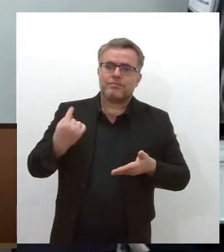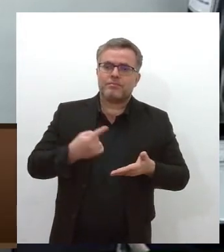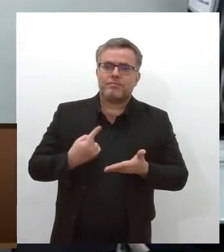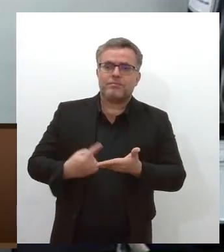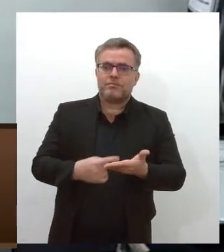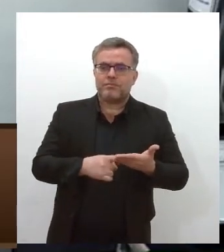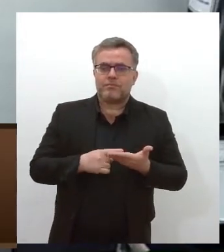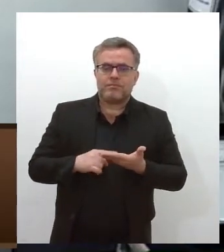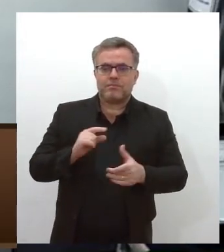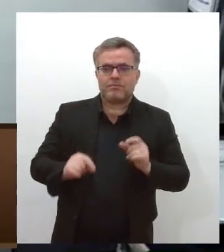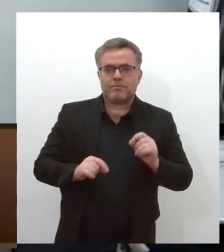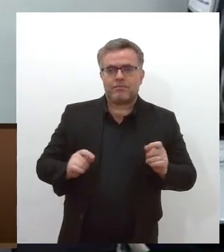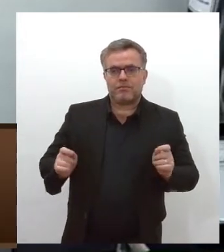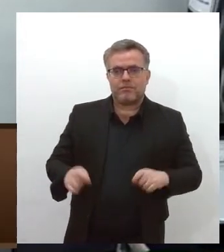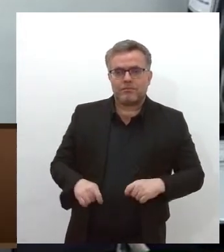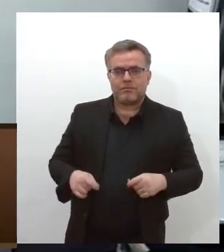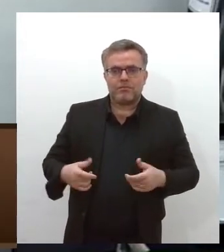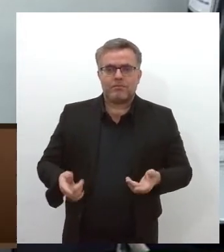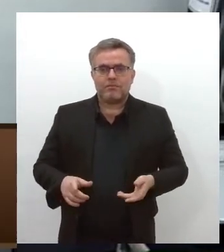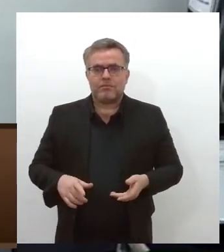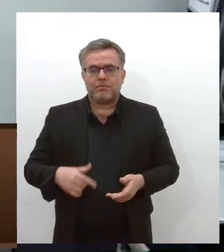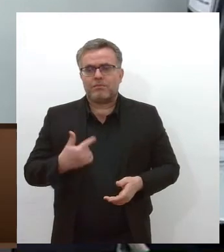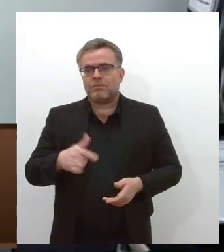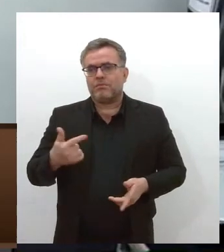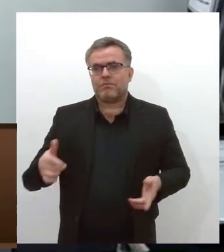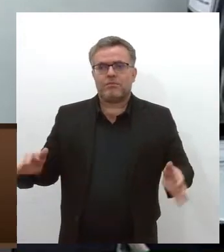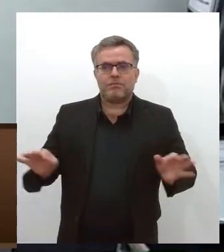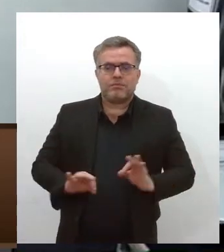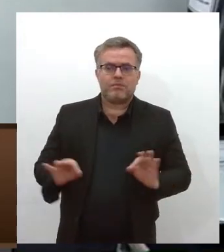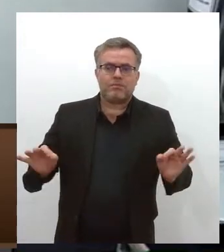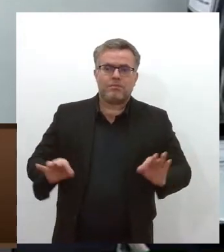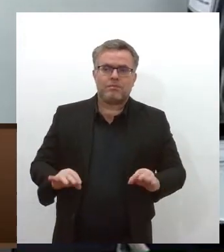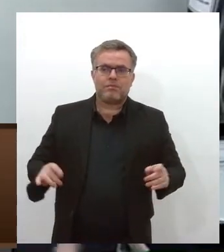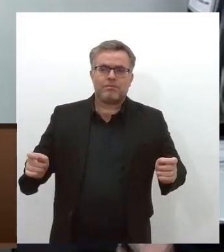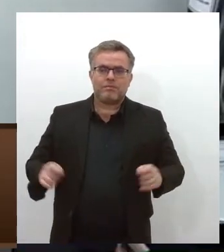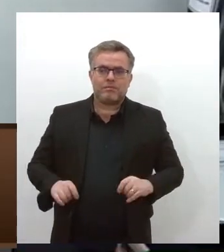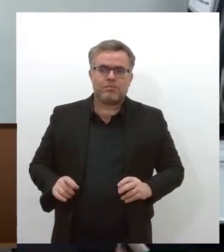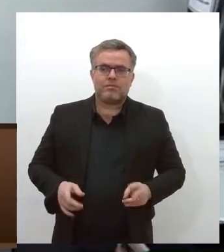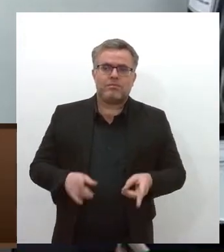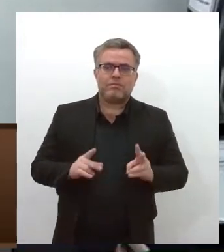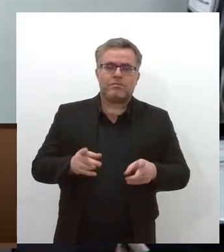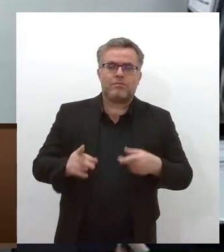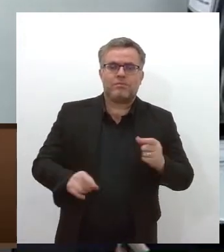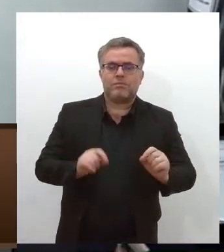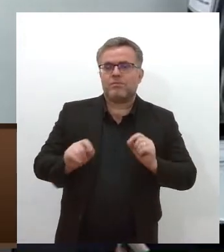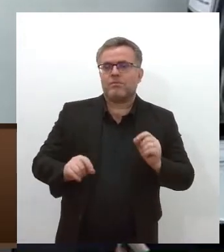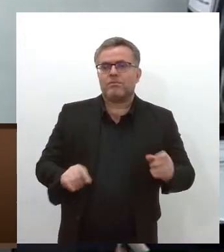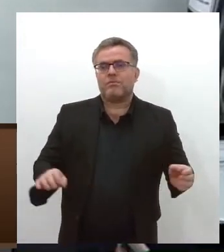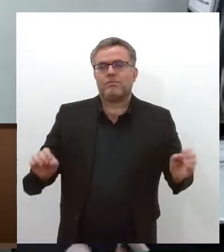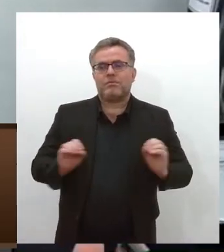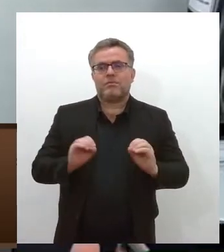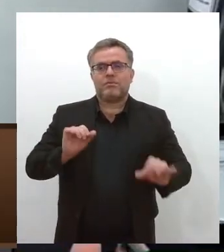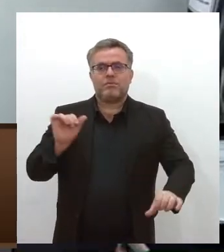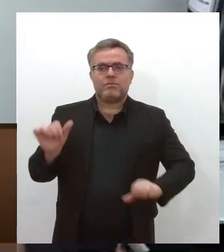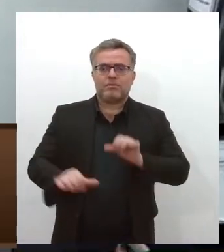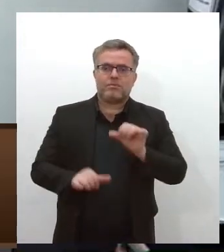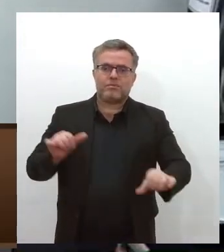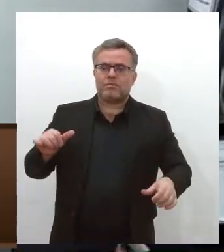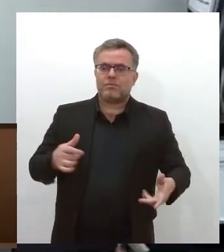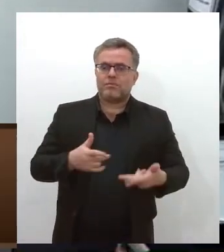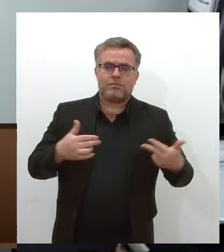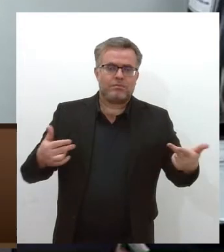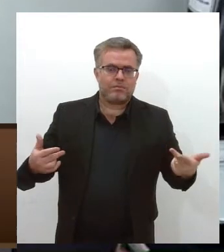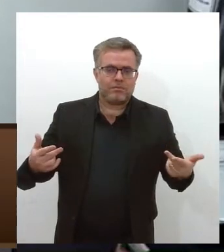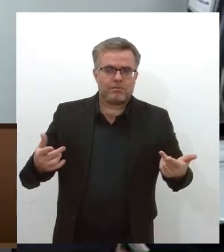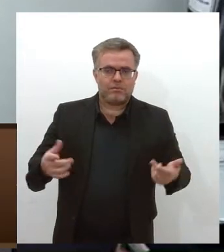Por quê? Porque não haverá o consenso, não haverá a discussão política, não haverá a troca, o debate de ideias. Eu sempre